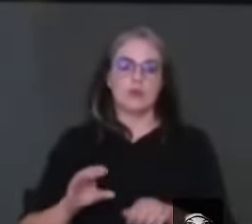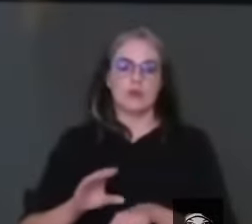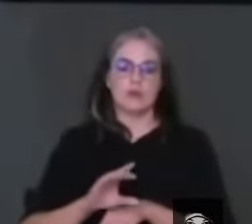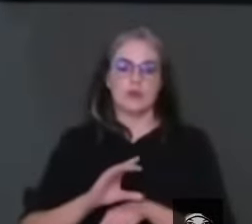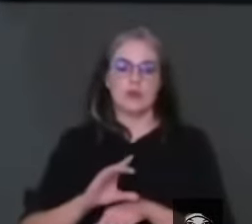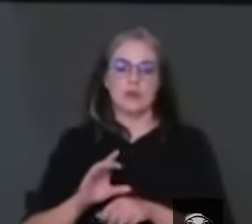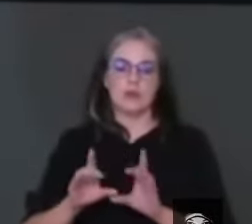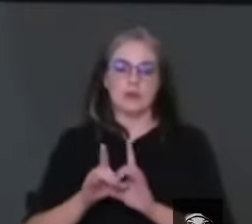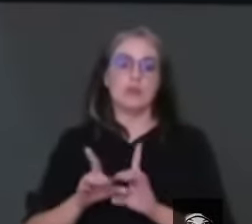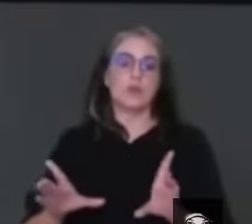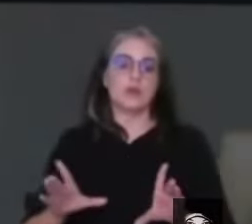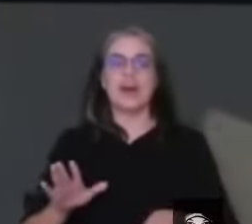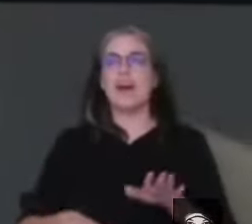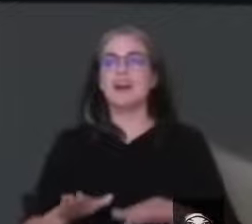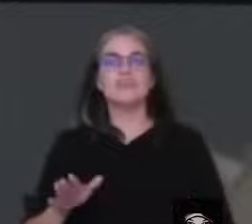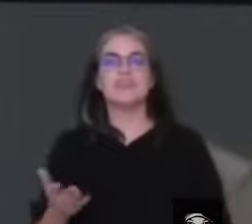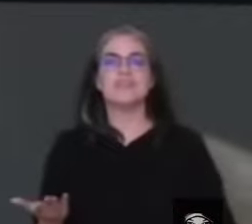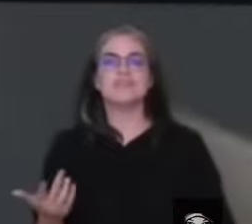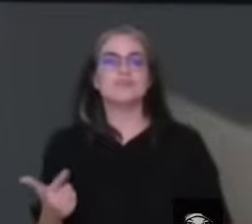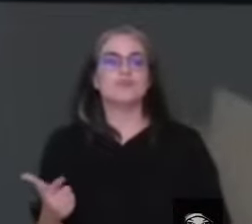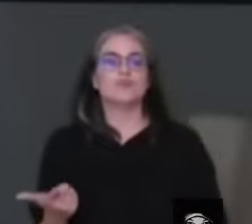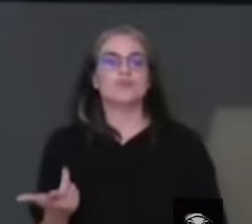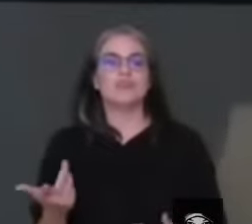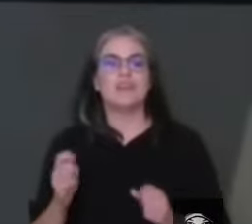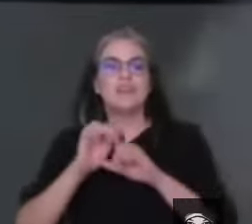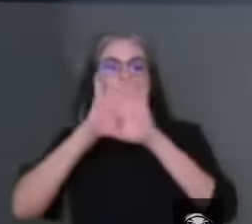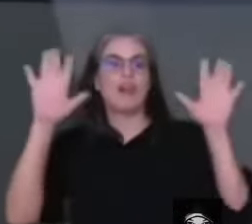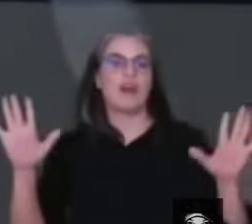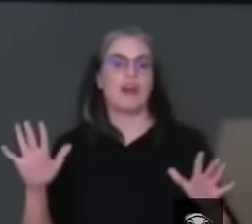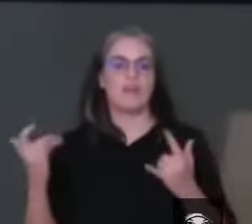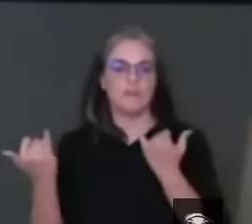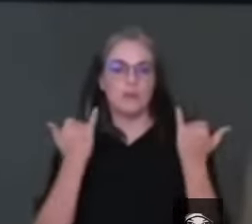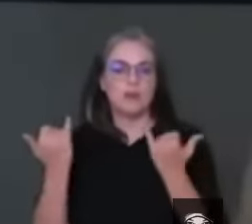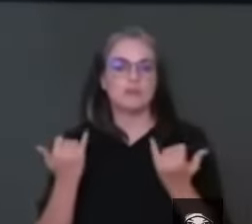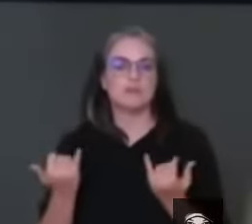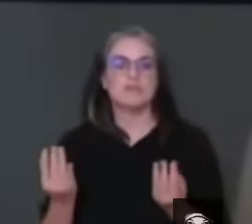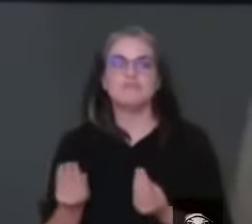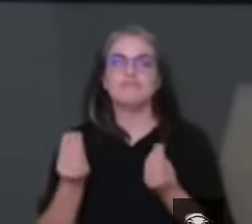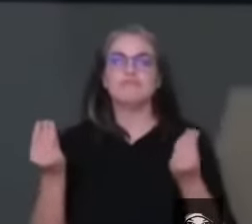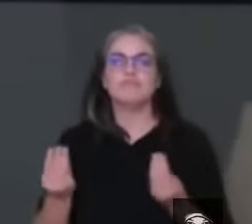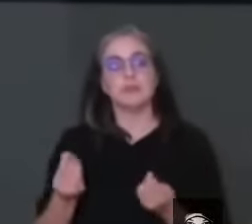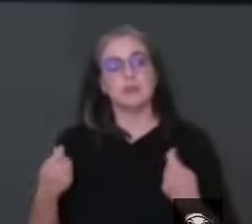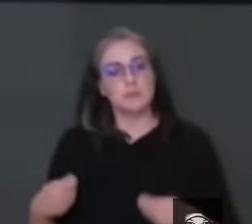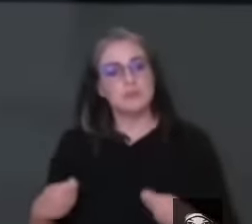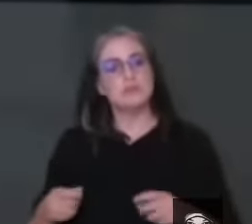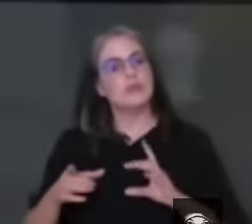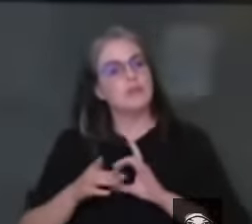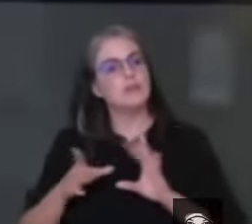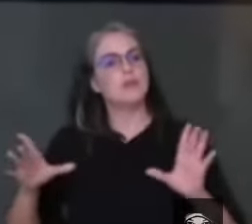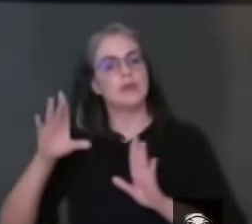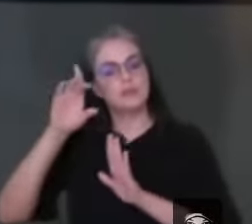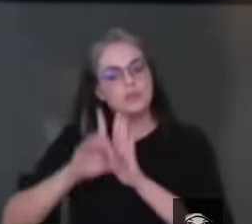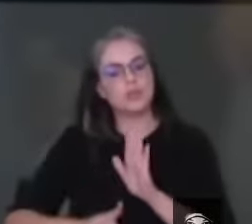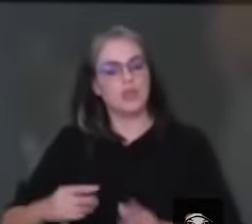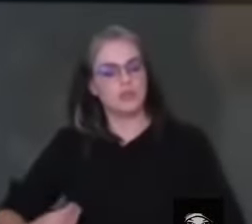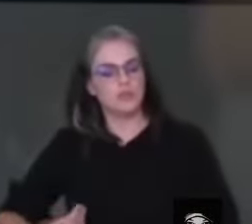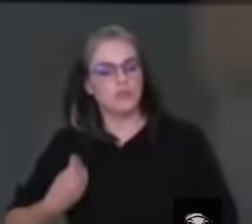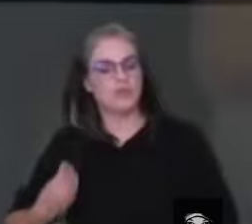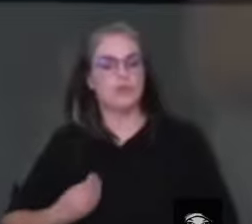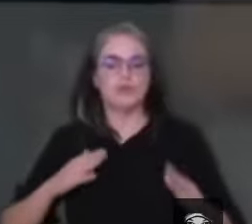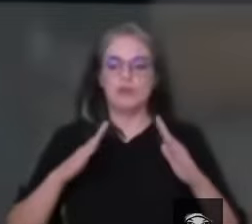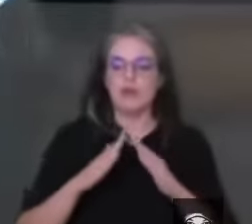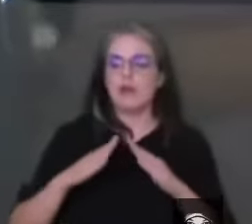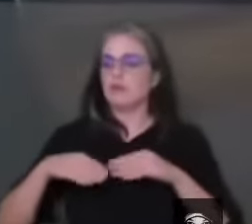a democracia daquilo que nós vivenciamos. A democracia é a liberdade e o direito de ter uma terra, de ter um teto, uma